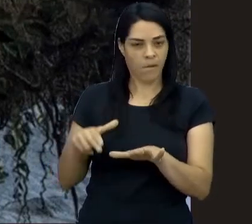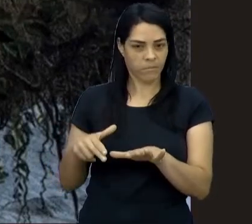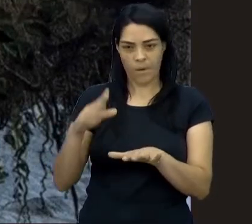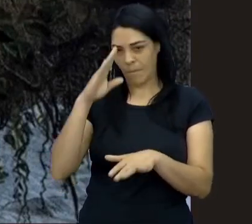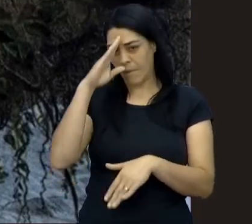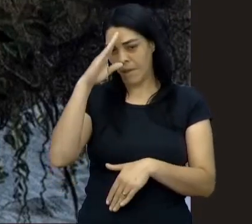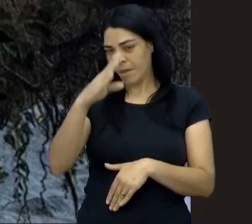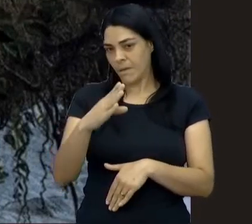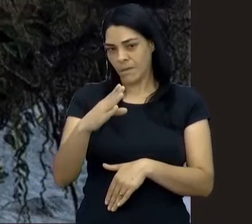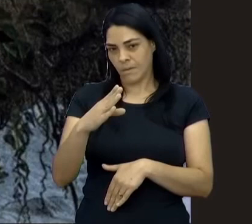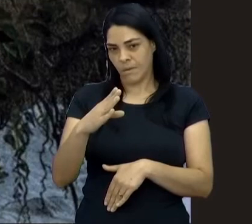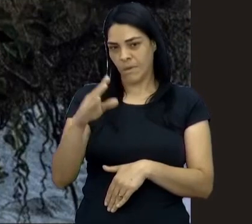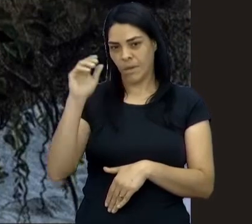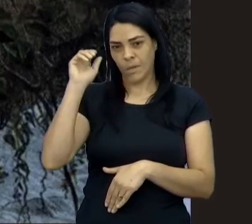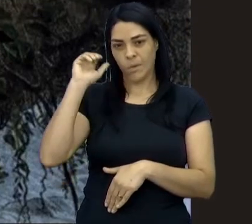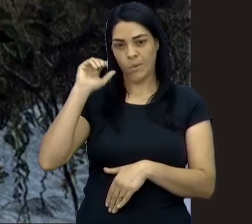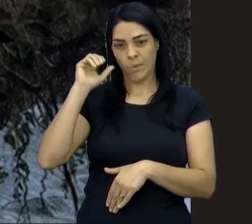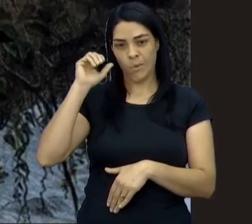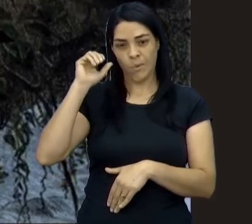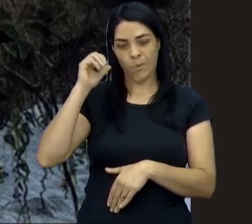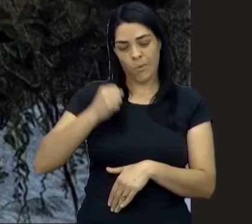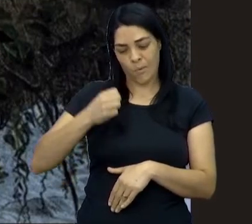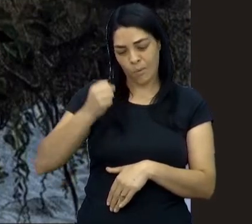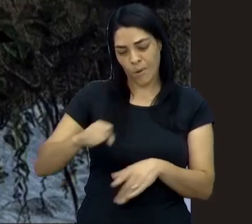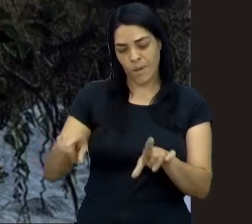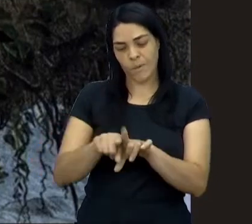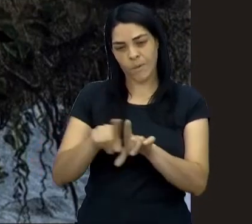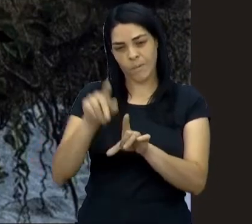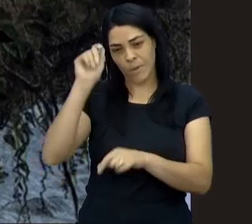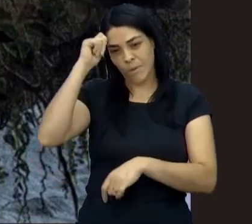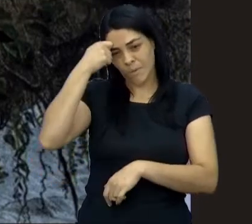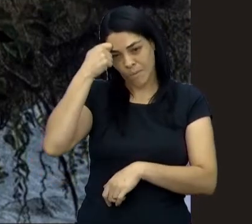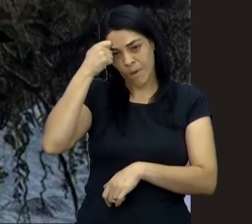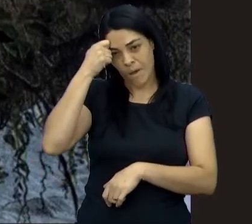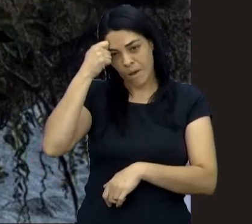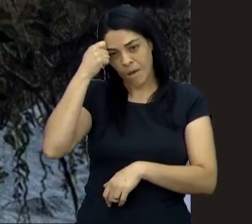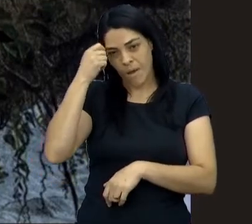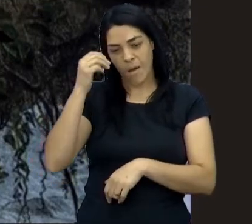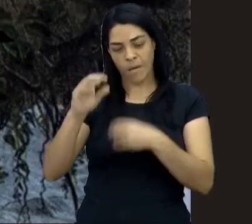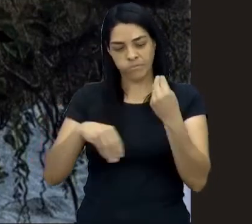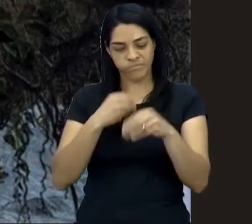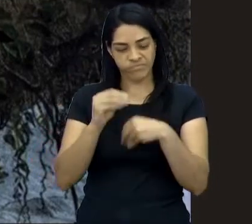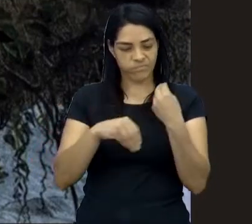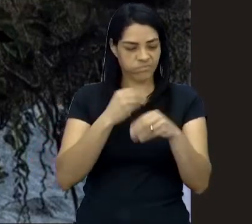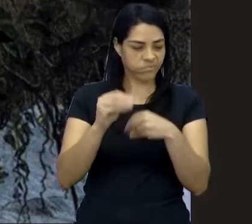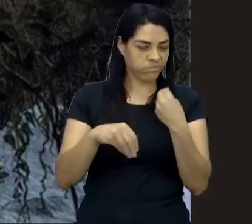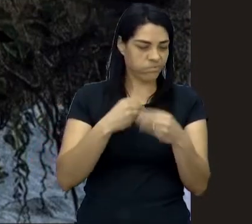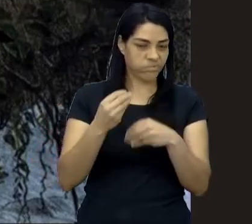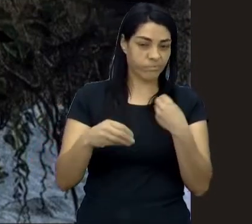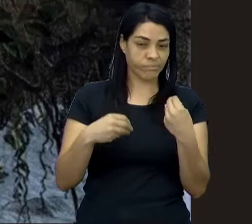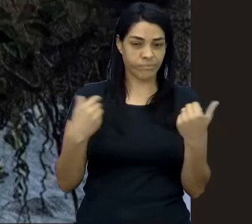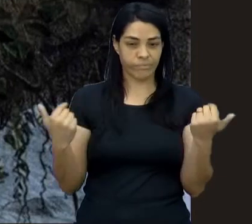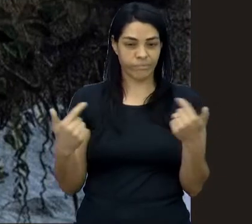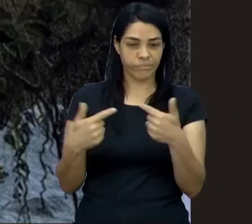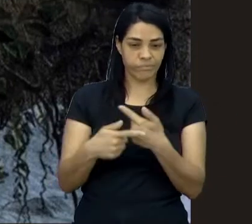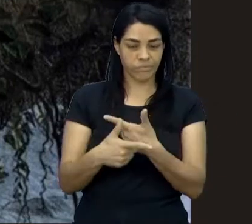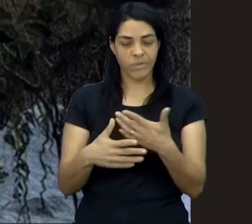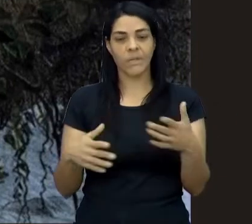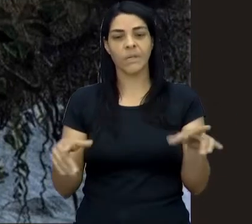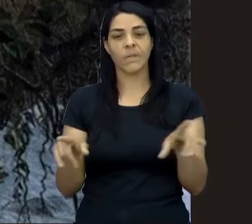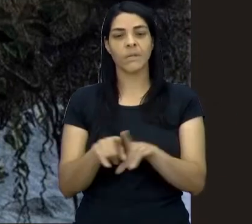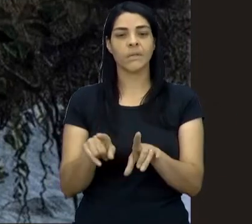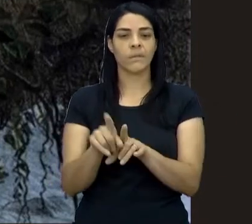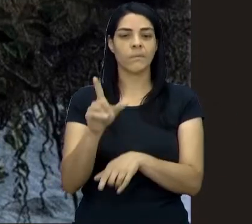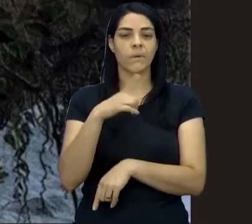na questão dos brancos e dos negros né muitas vezes isso vira até um embate E isso tem a raízes nessa